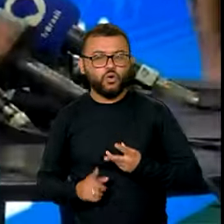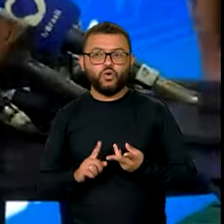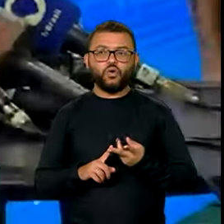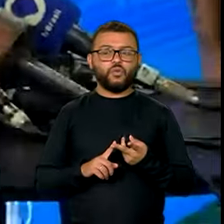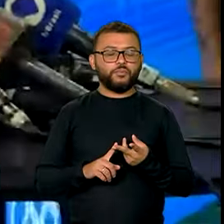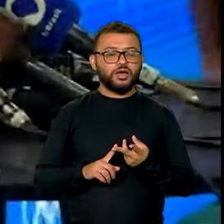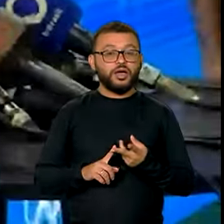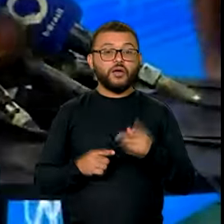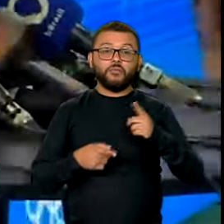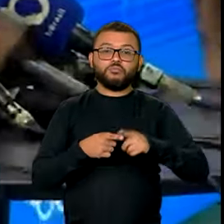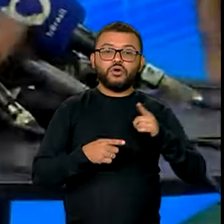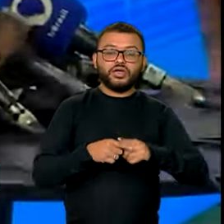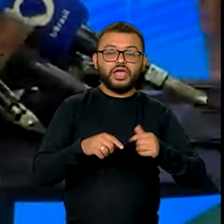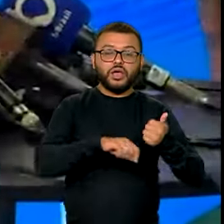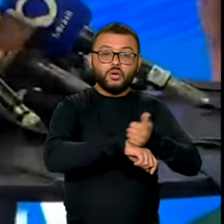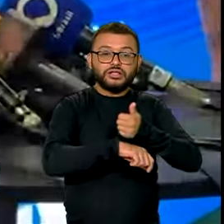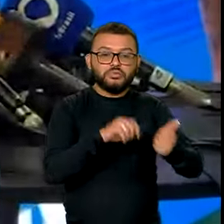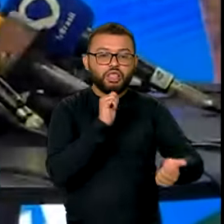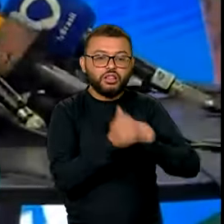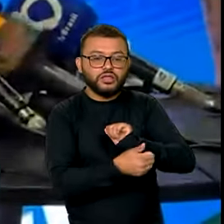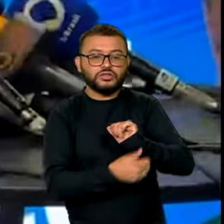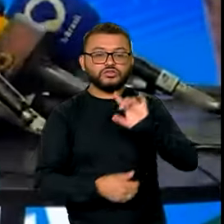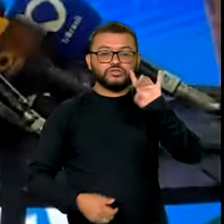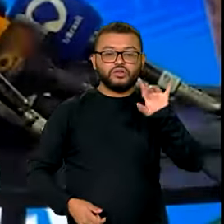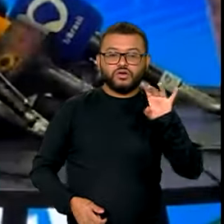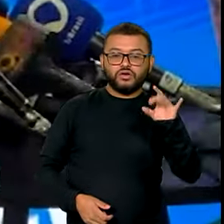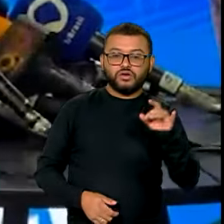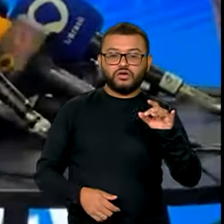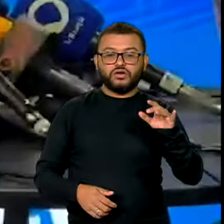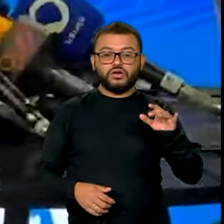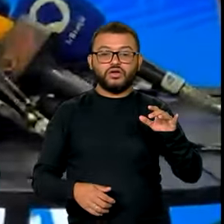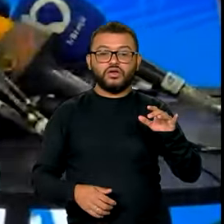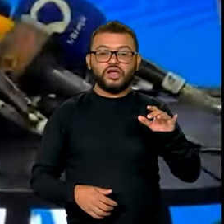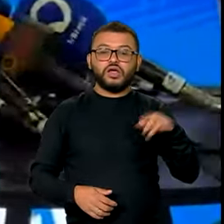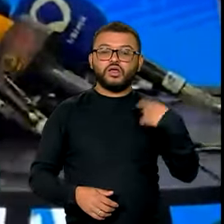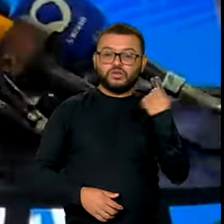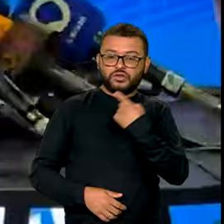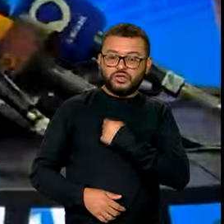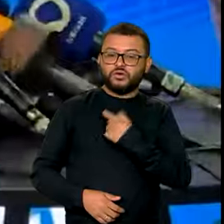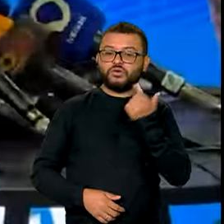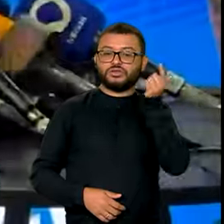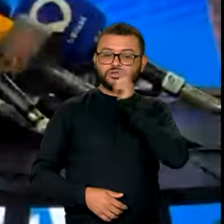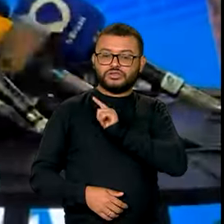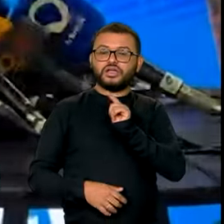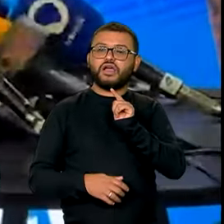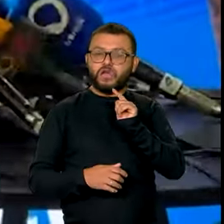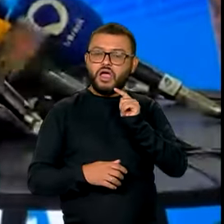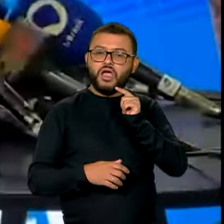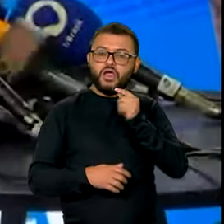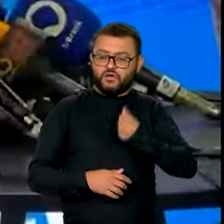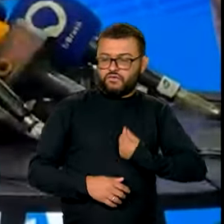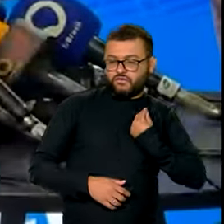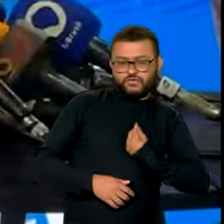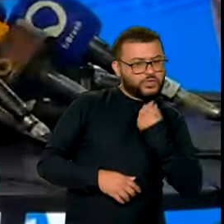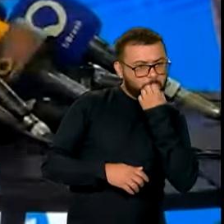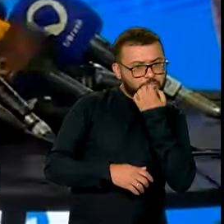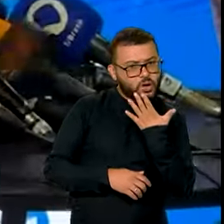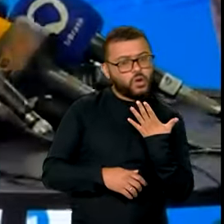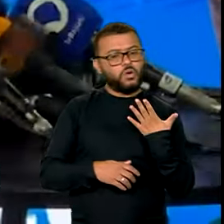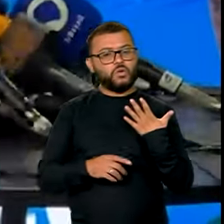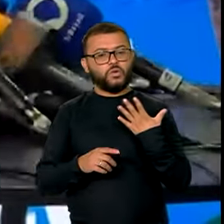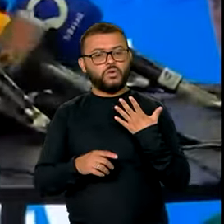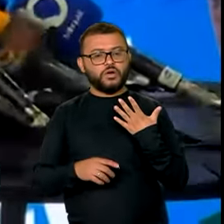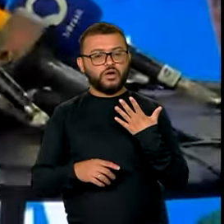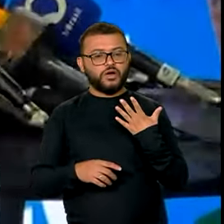atleta que ele está pensando só até o atendimento de vida, 24 horas ao atendimento. Aí você consegue ter uma qualidade de vida também, você poder colocar